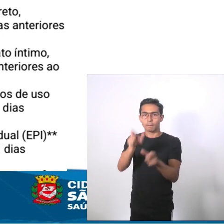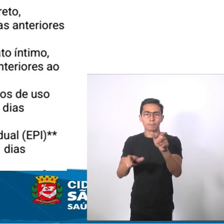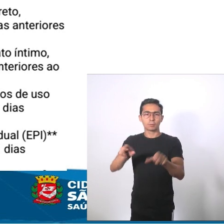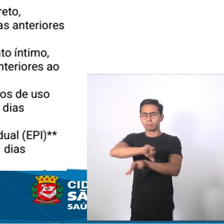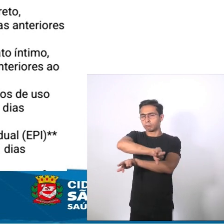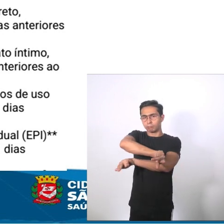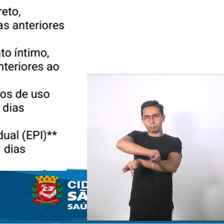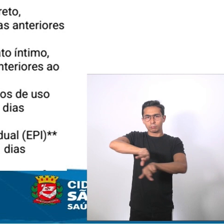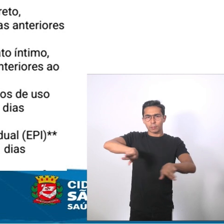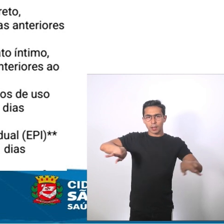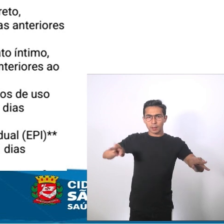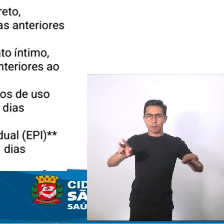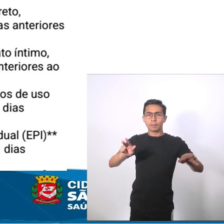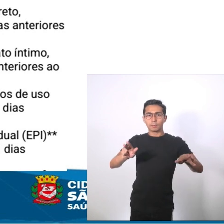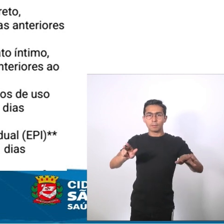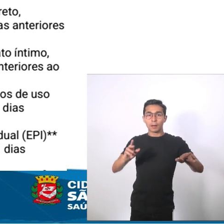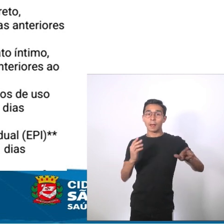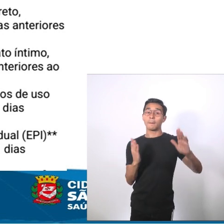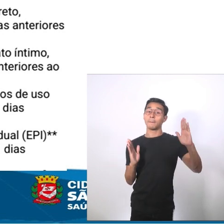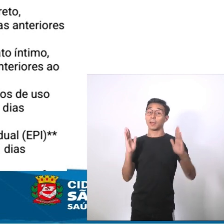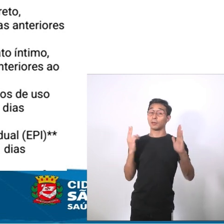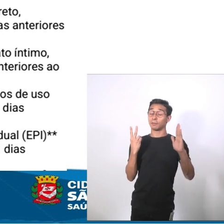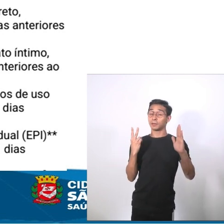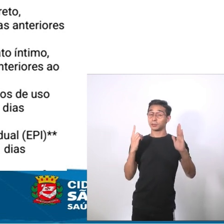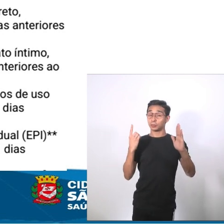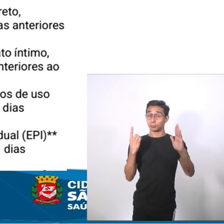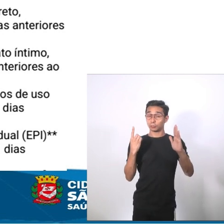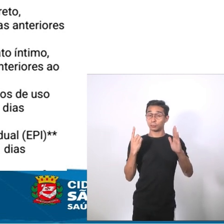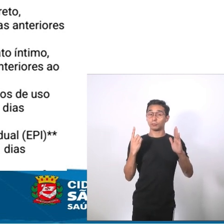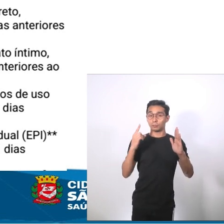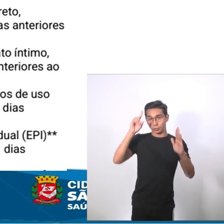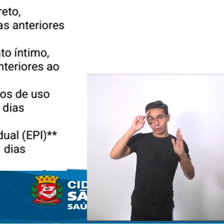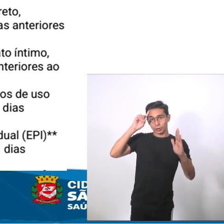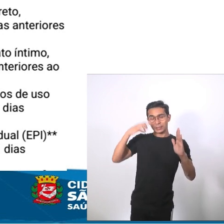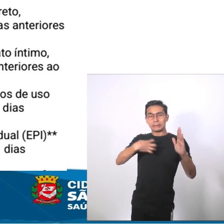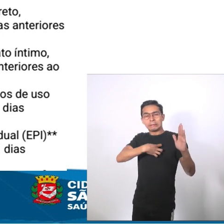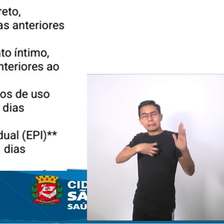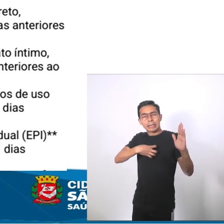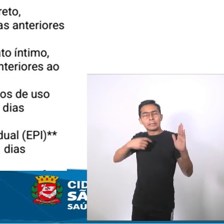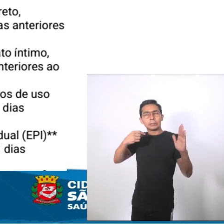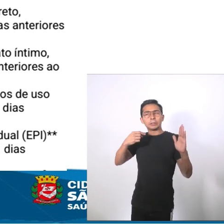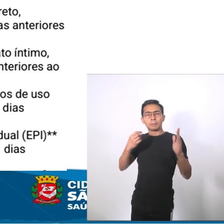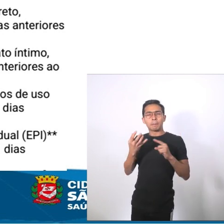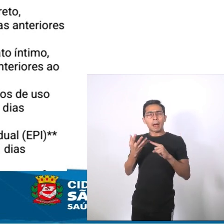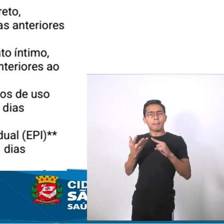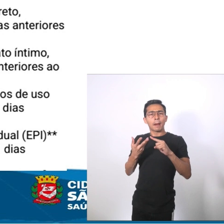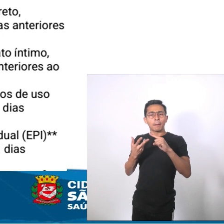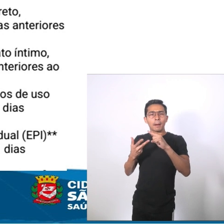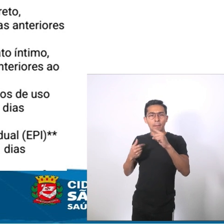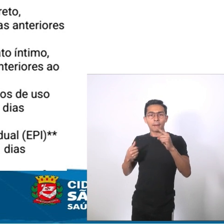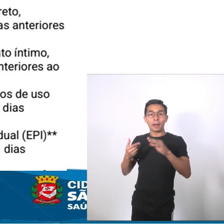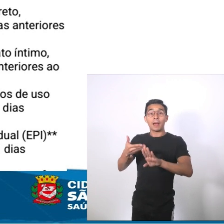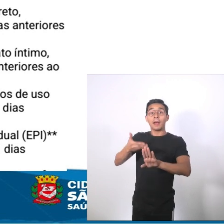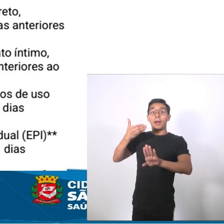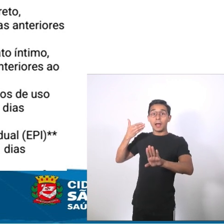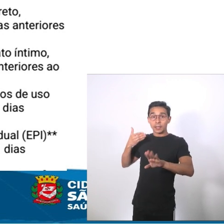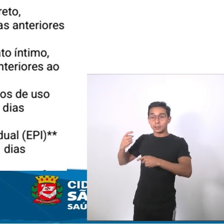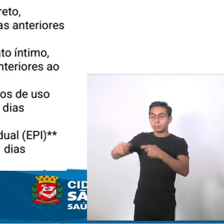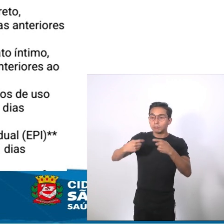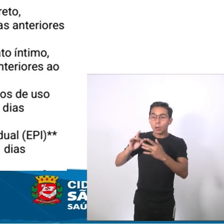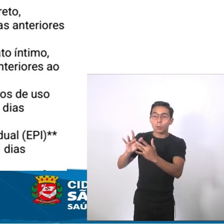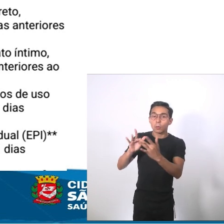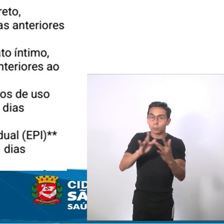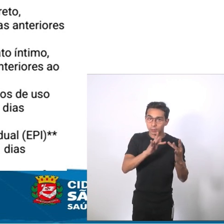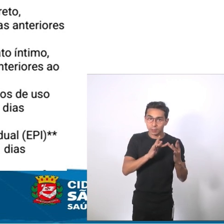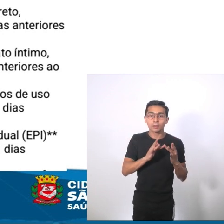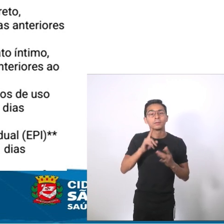nos 21 dias anteriores do início de sinais e sintomas. E ou exposição próxima e prolongada